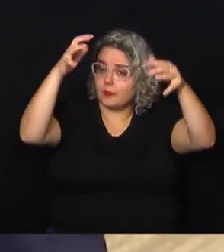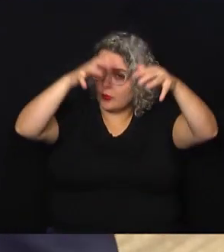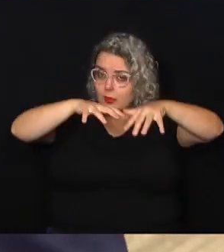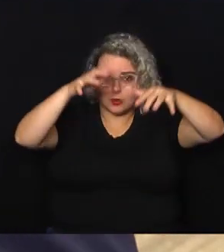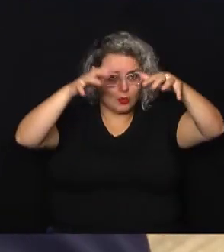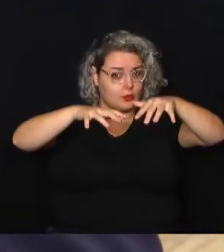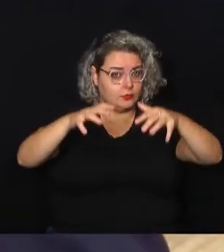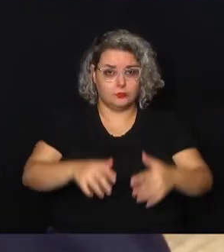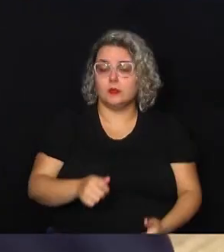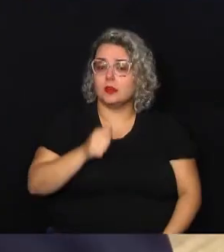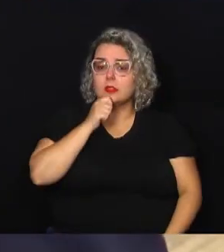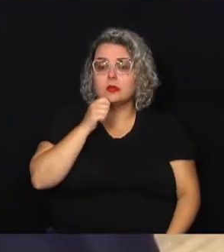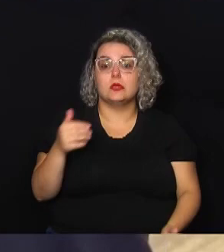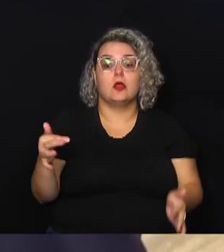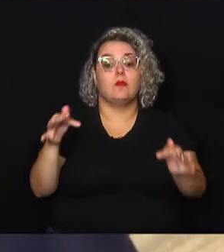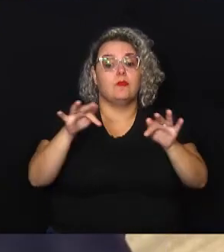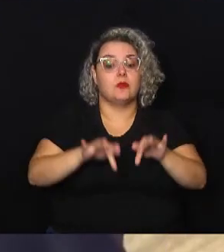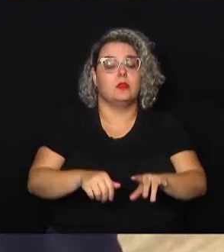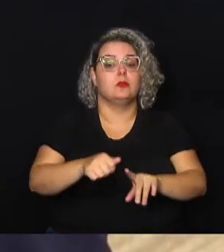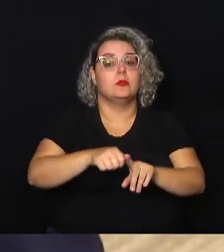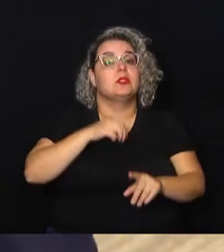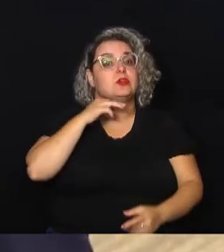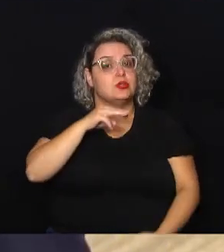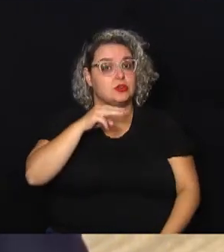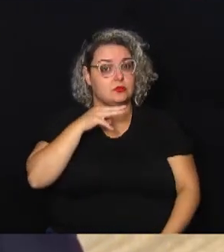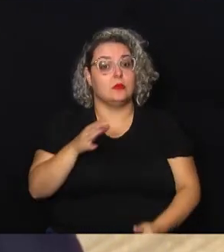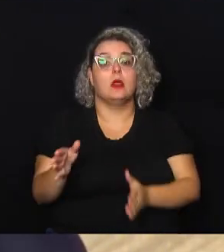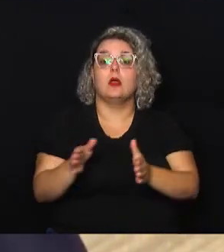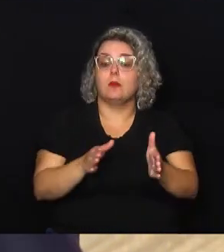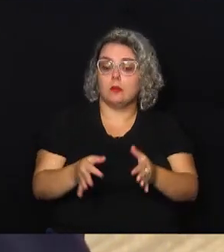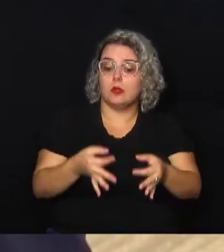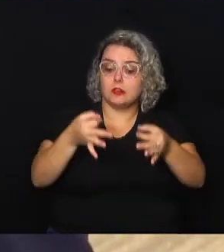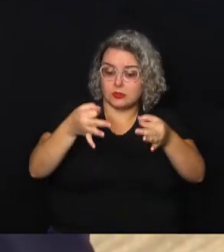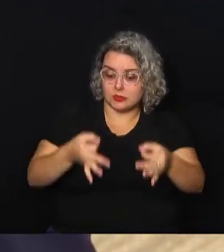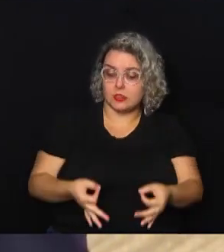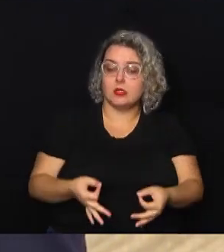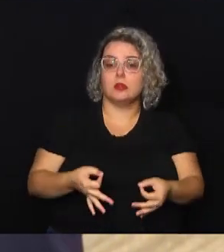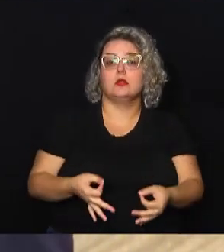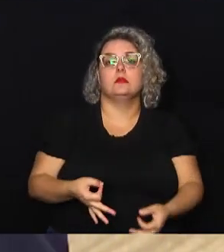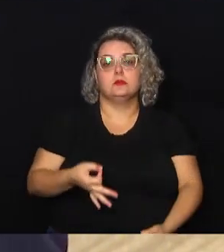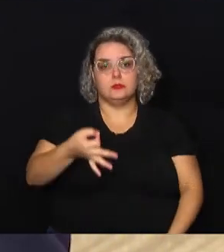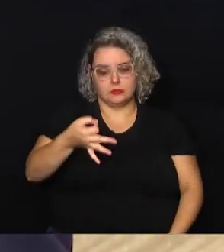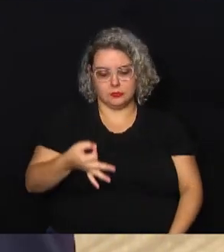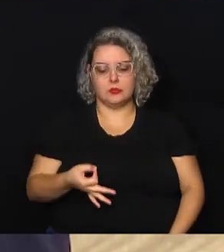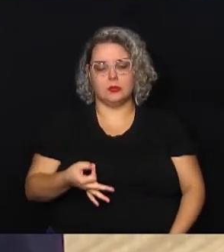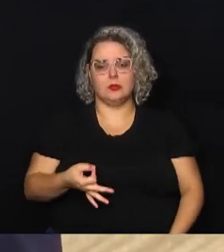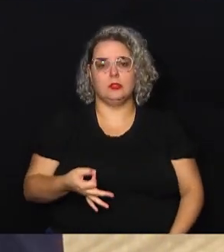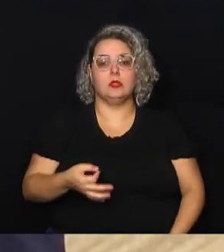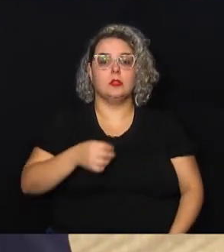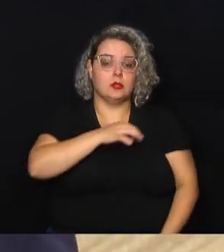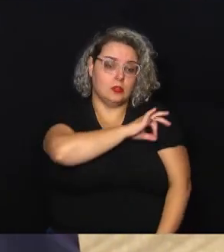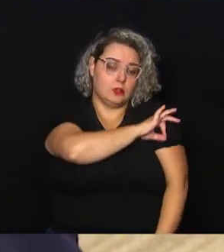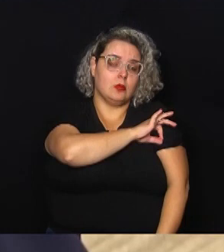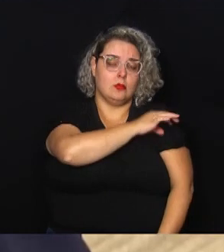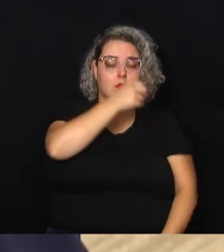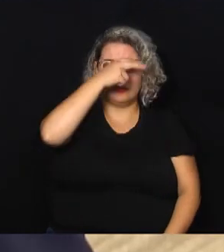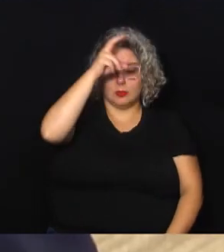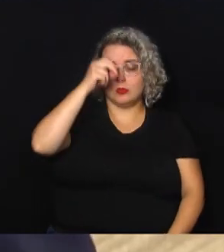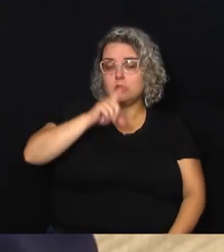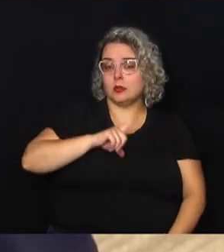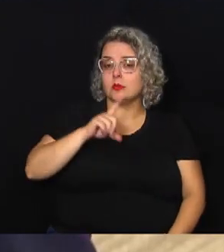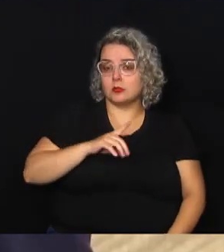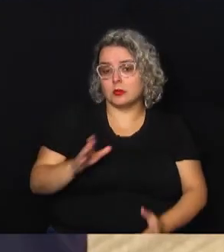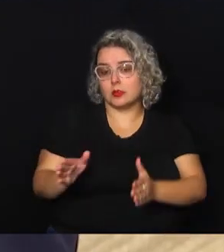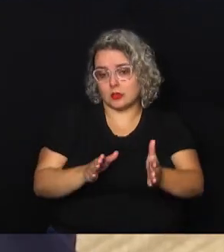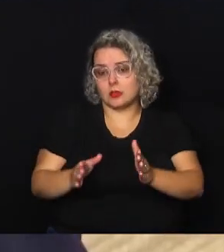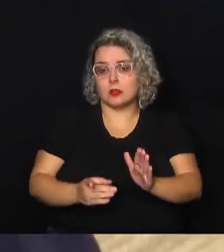chuvas que vai até o final de Março Então acho que esse é o momento adequado o momento ideal e o prefeito tem esse mecanismo por conta do Decreto de emergência de